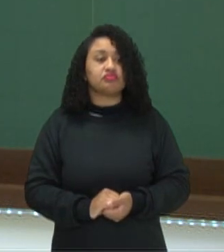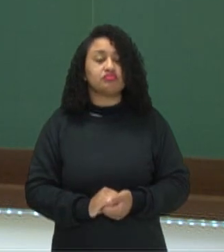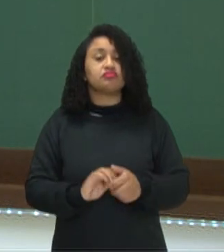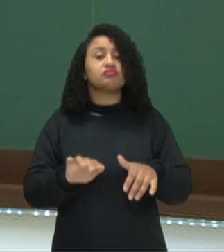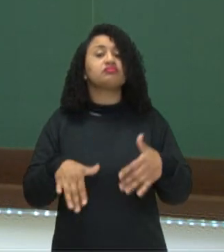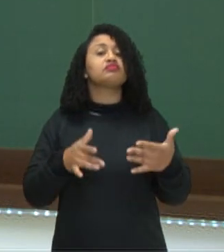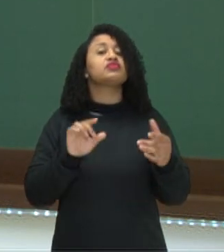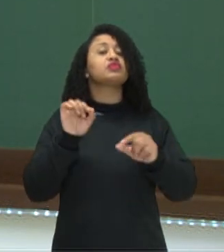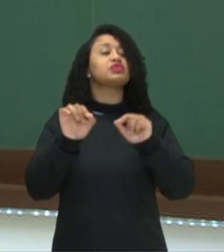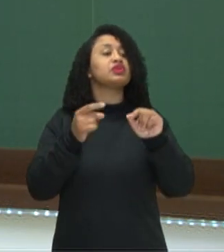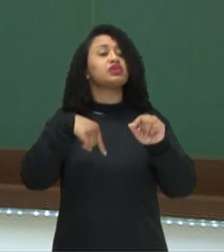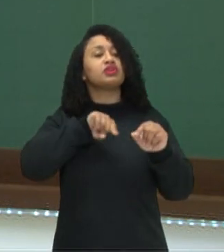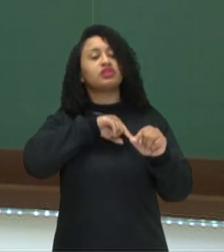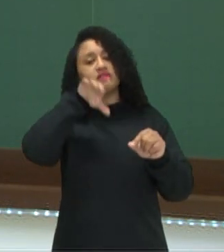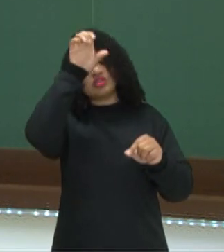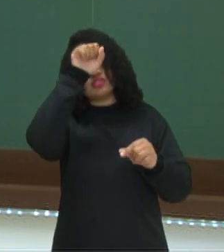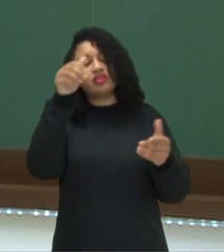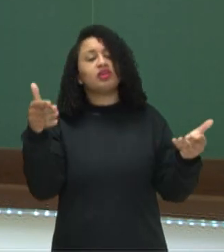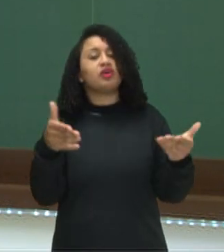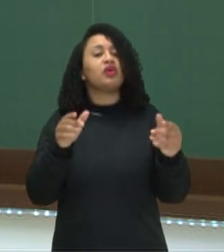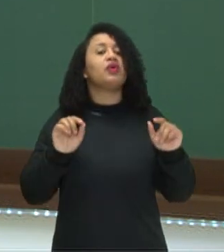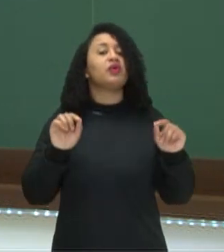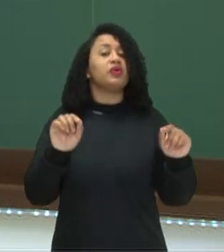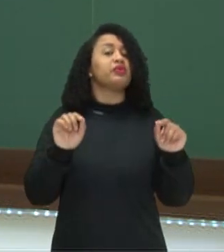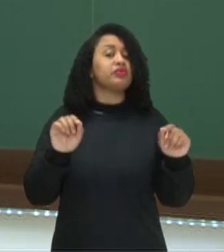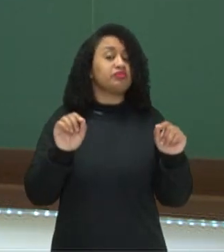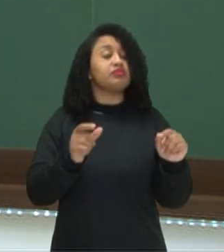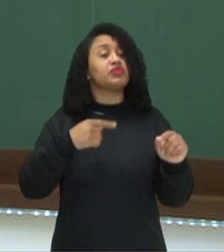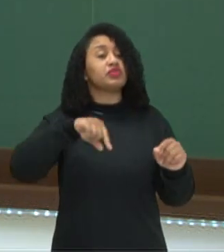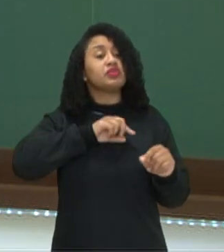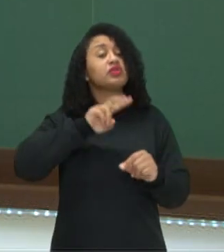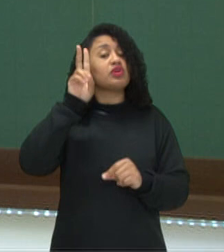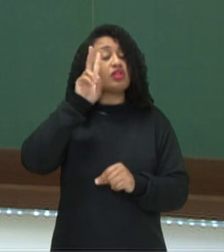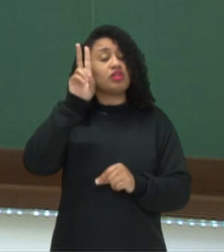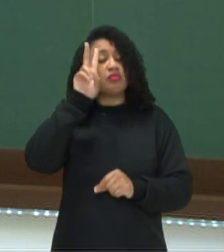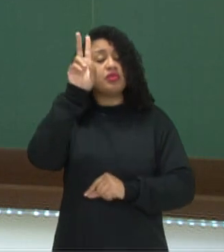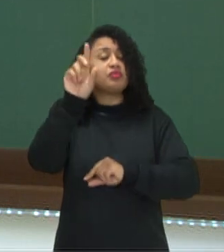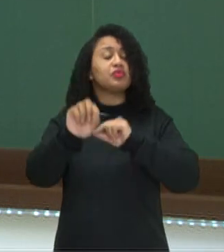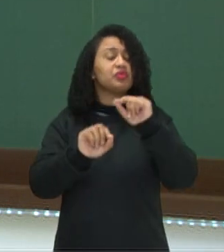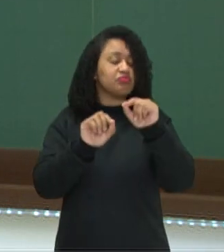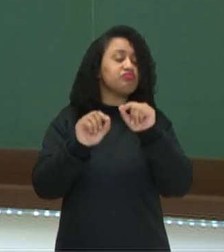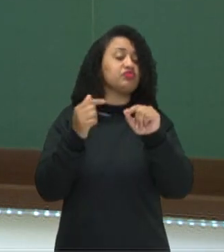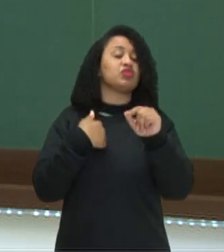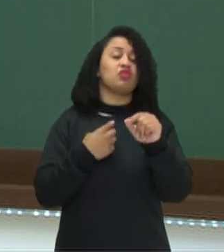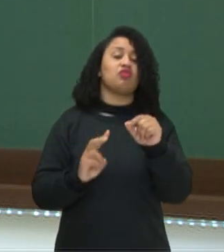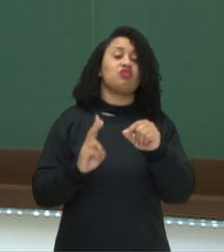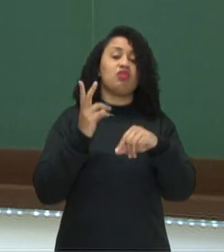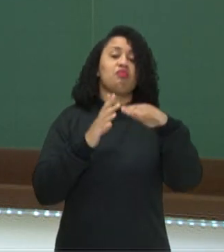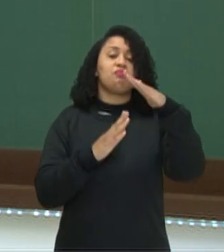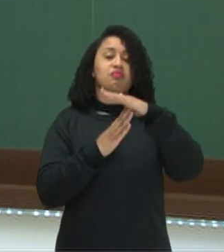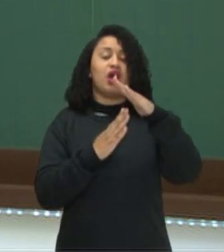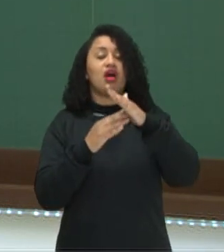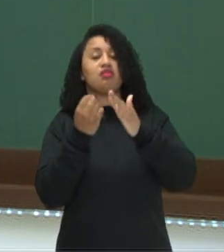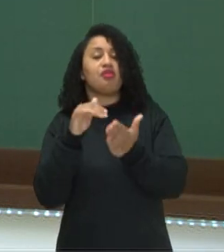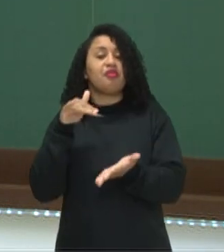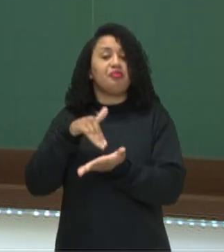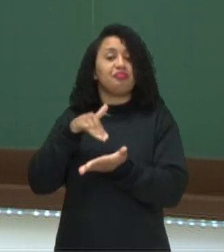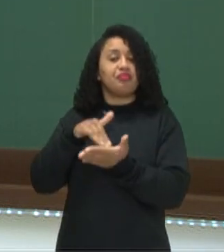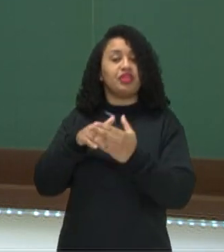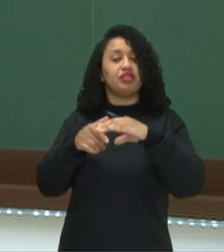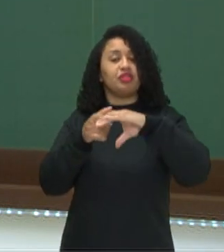Então, o que vimos nessa aula hoje? Nessa aula, a gente relembrou sobre valor de máximo ou de mínimo de uma